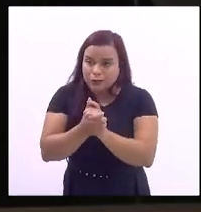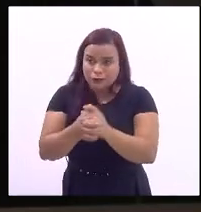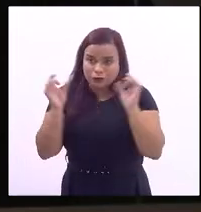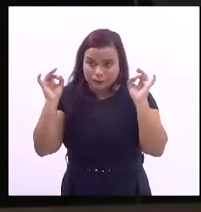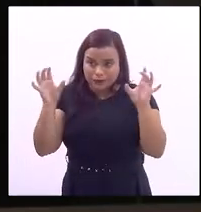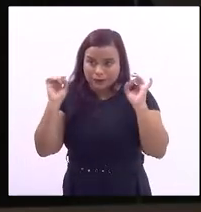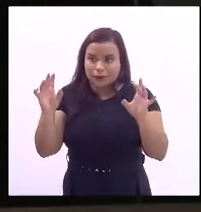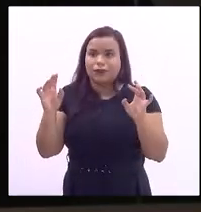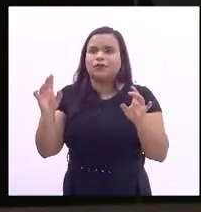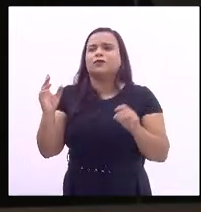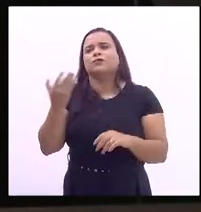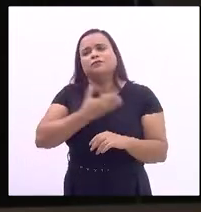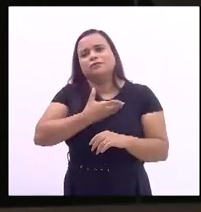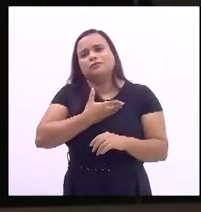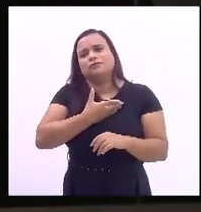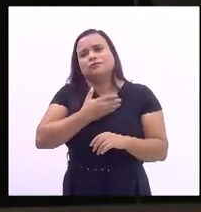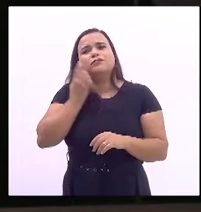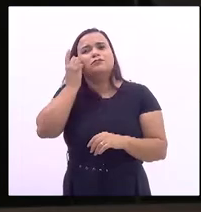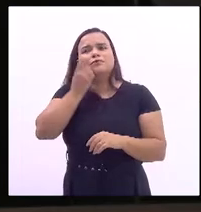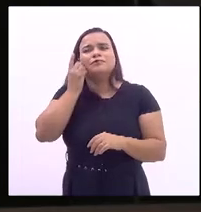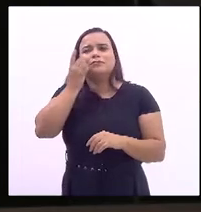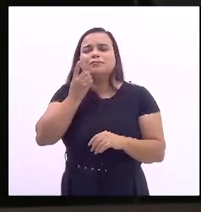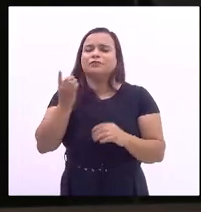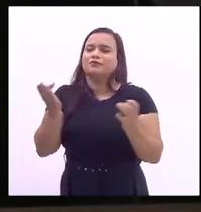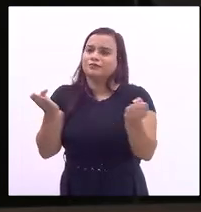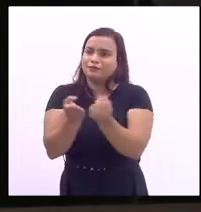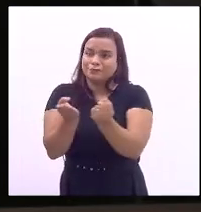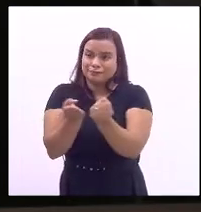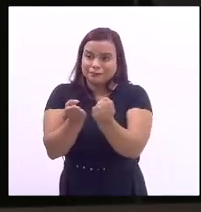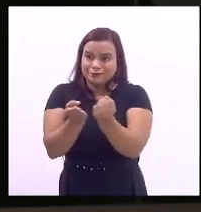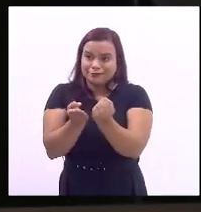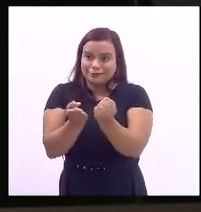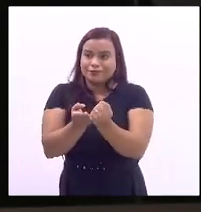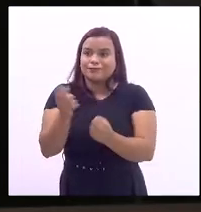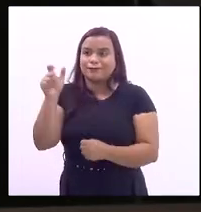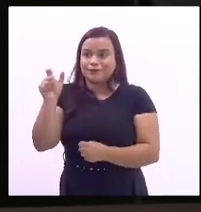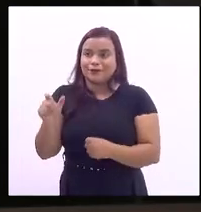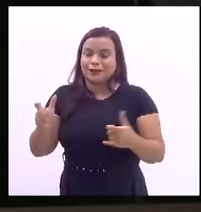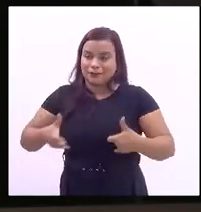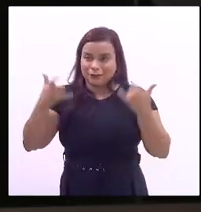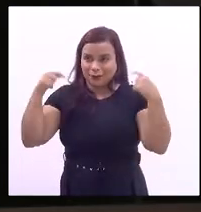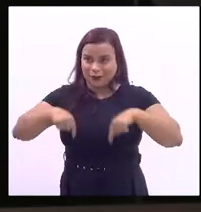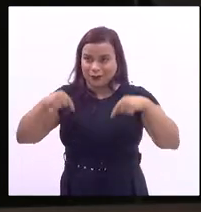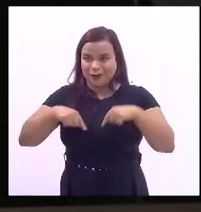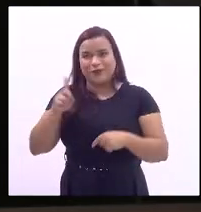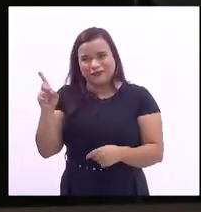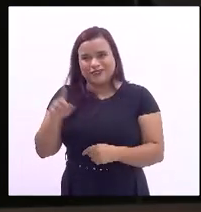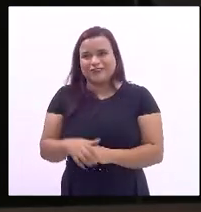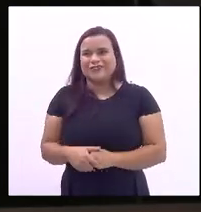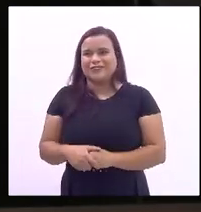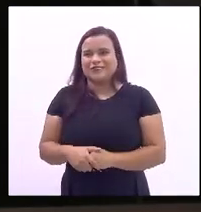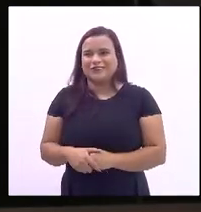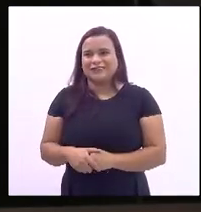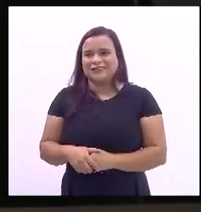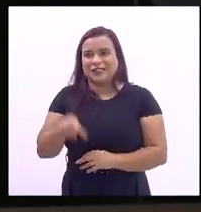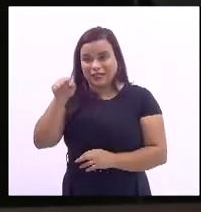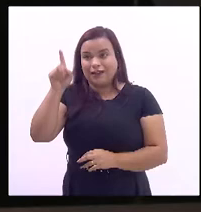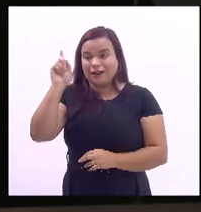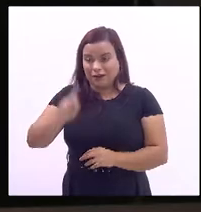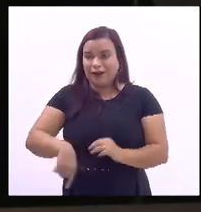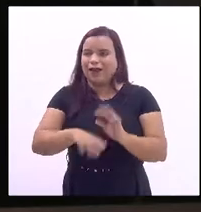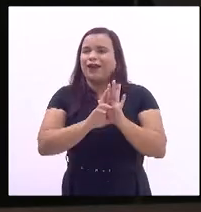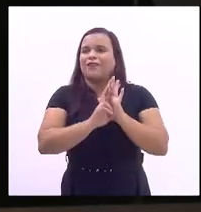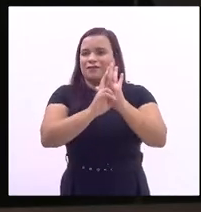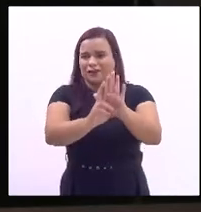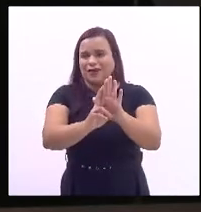especial ao nosso queridíssimo Deputado Samuel Malafaia que faz aniversário hoje ele que é uma das referências